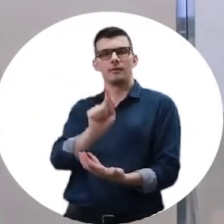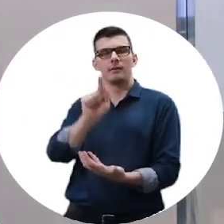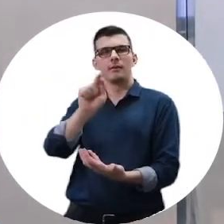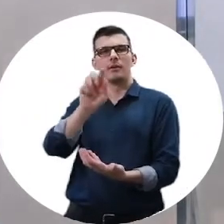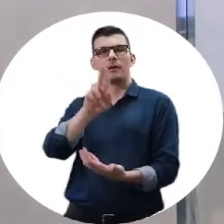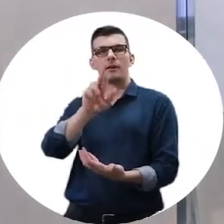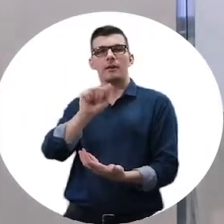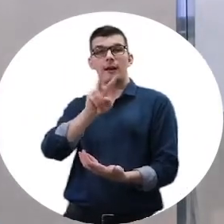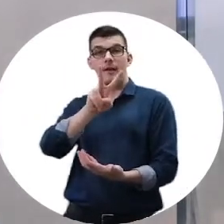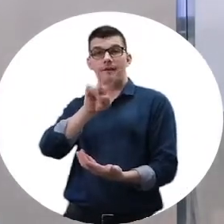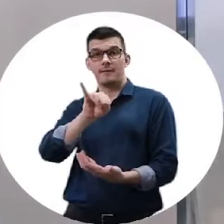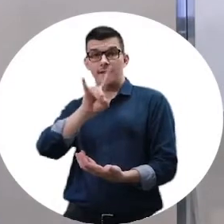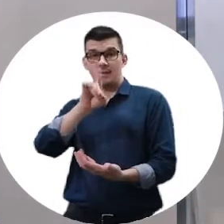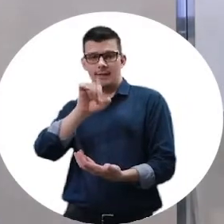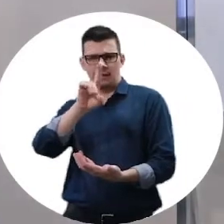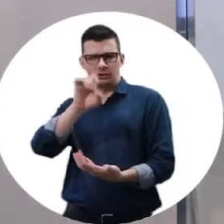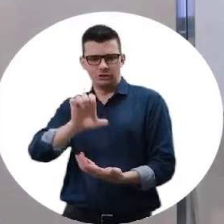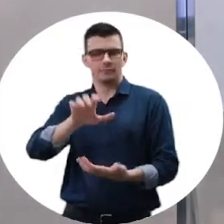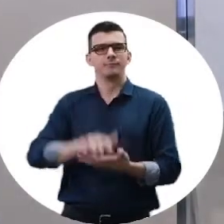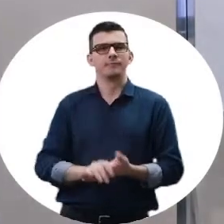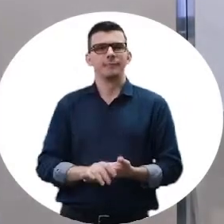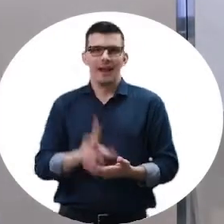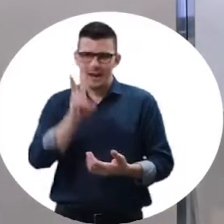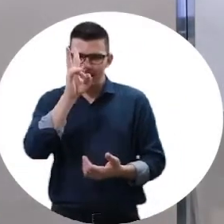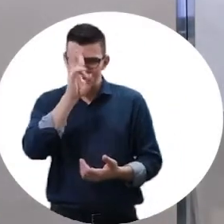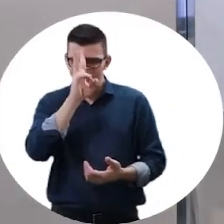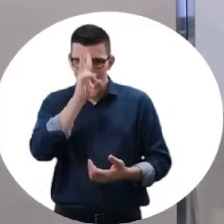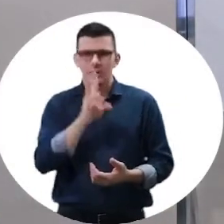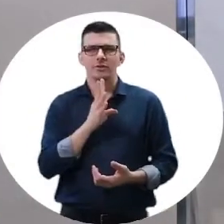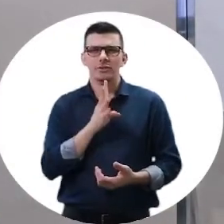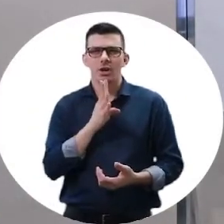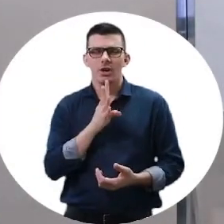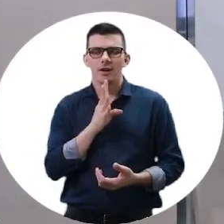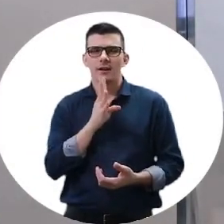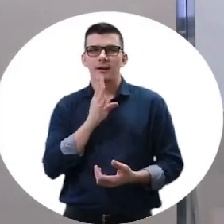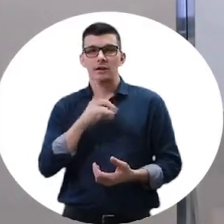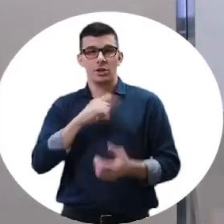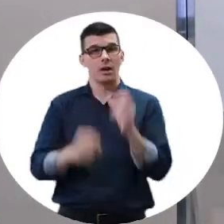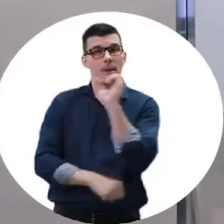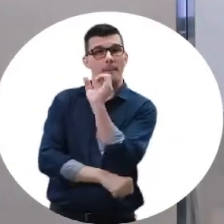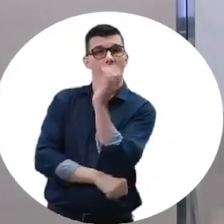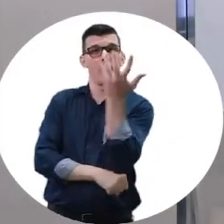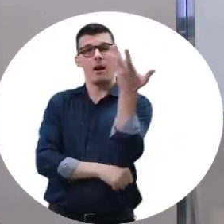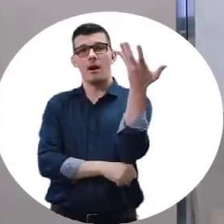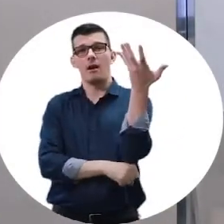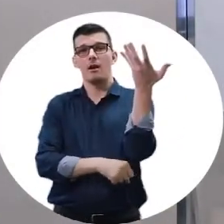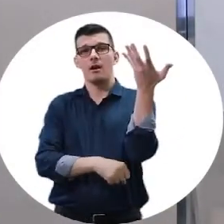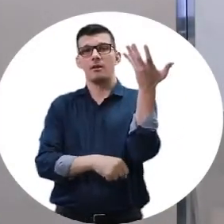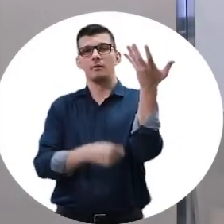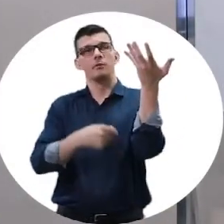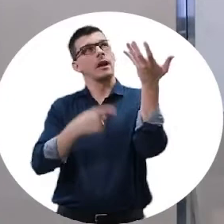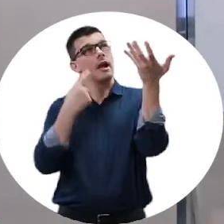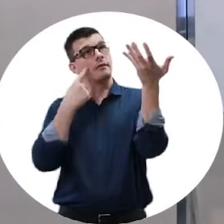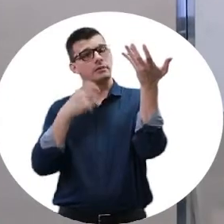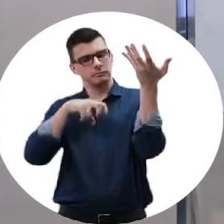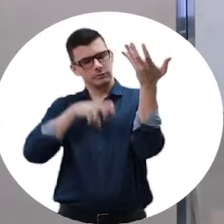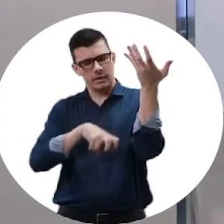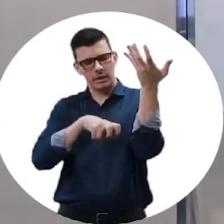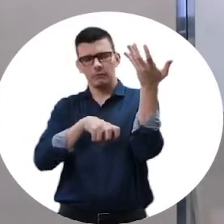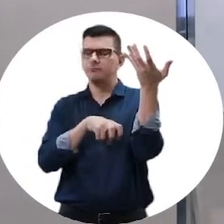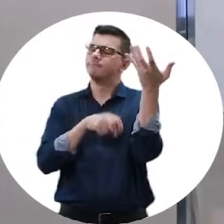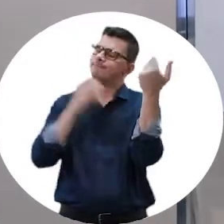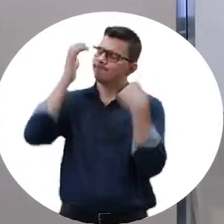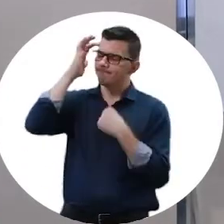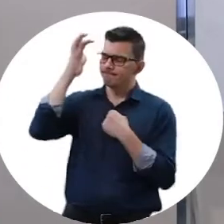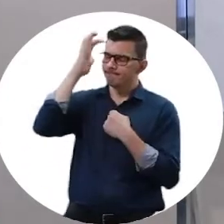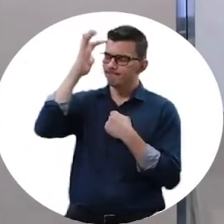campo gravitacional da Terra. Porque Newton viu o seguinte, que a maçã, o objeto, tem uma massa M. A Terra tem uma massa